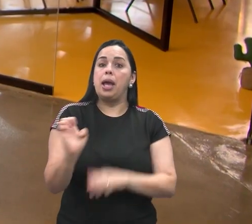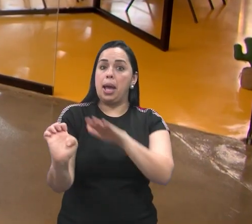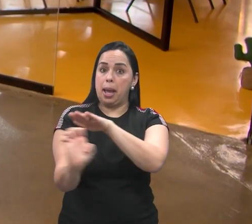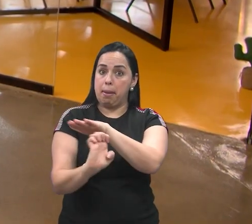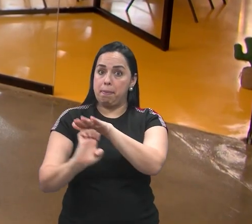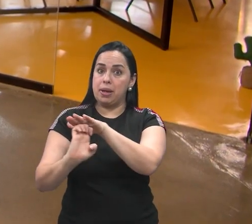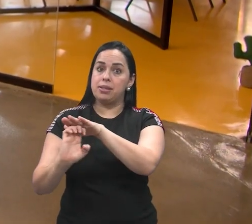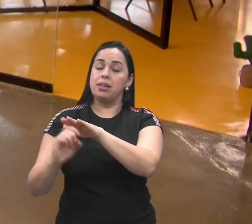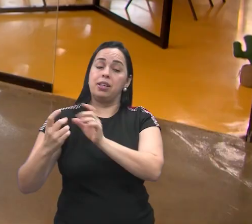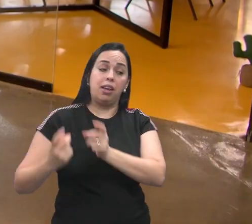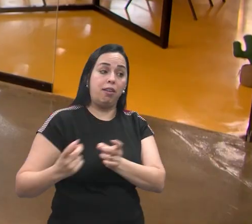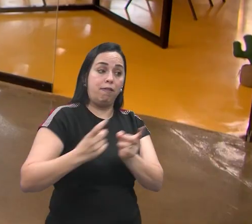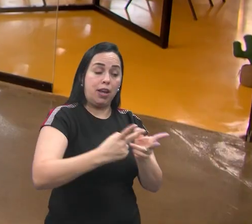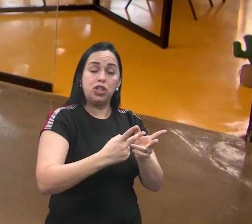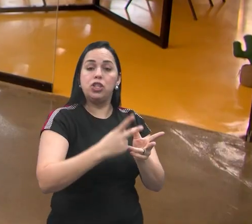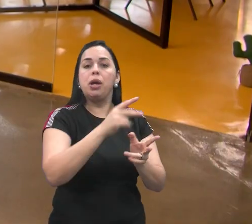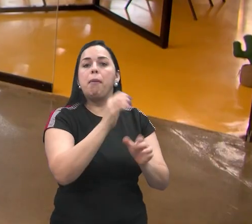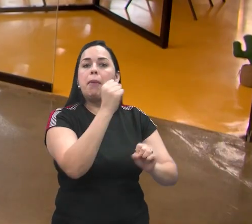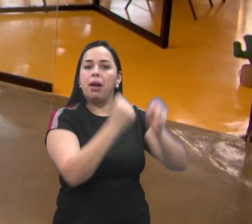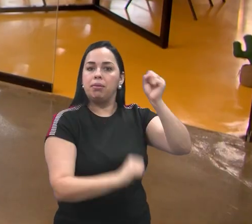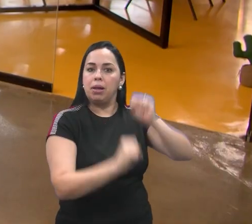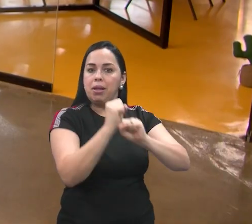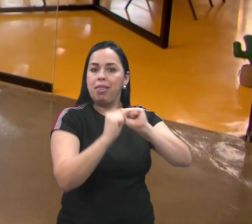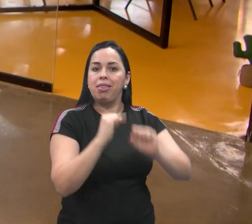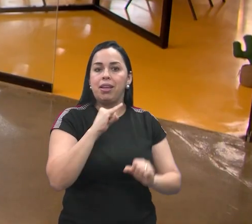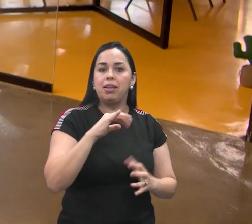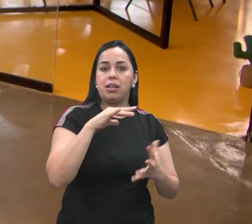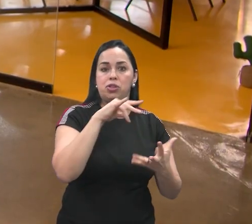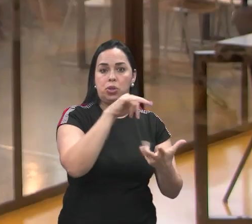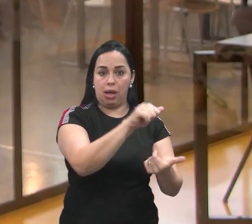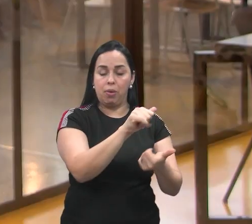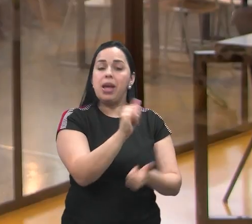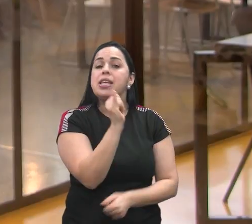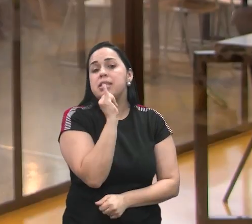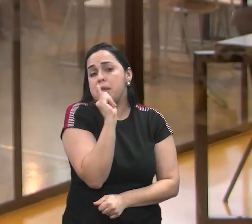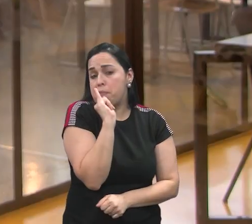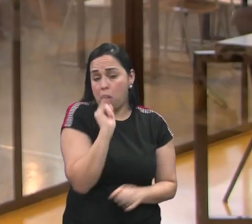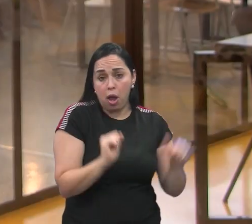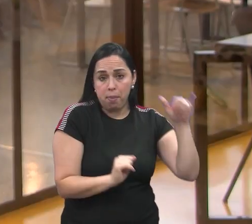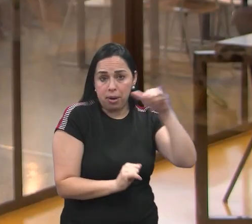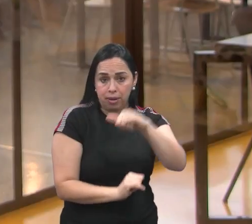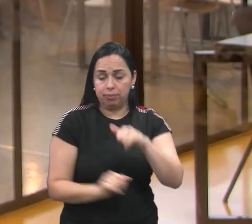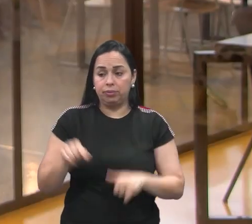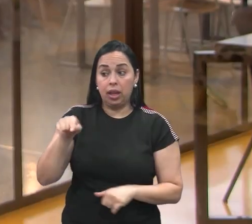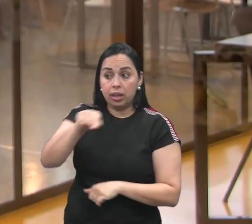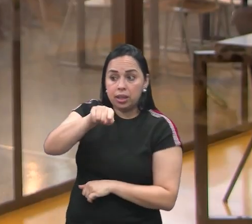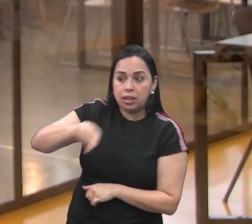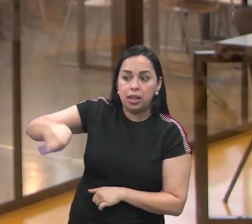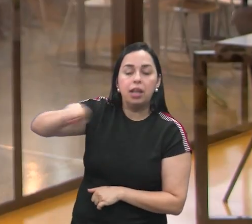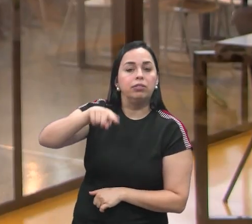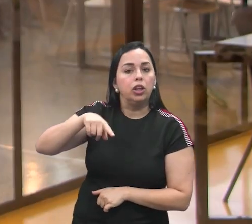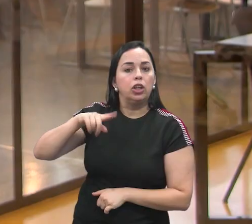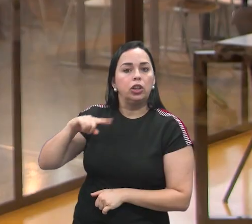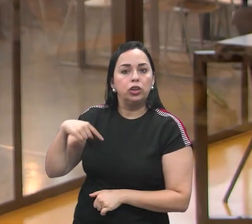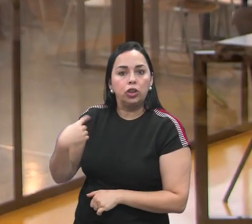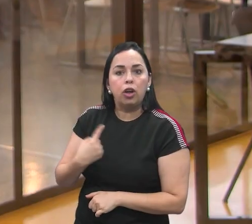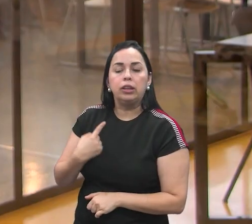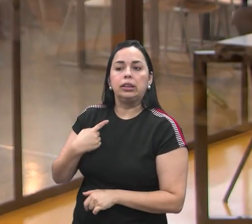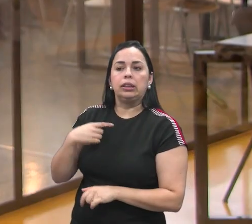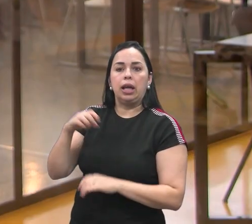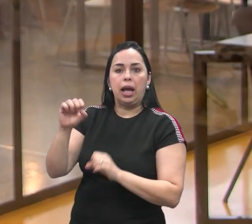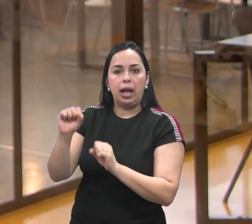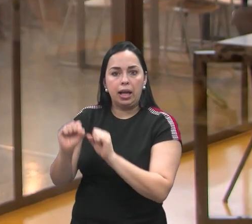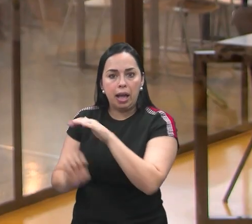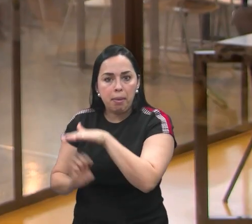produtos e serviços para multinacionais, como, por exemplo, a Embraer. Todos os segmentos do mercado aeronáutico nós atendemos aqui